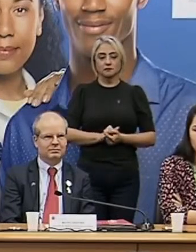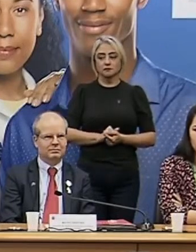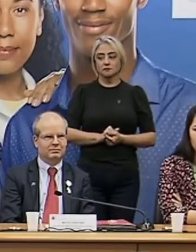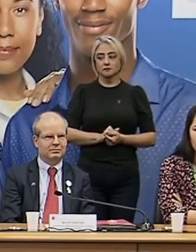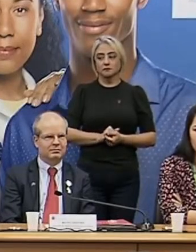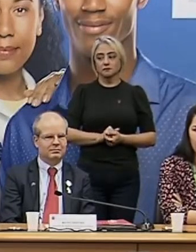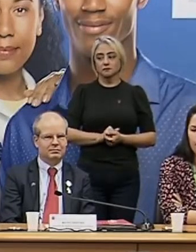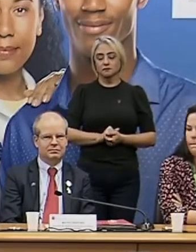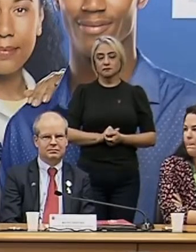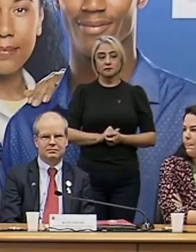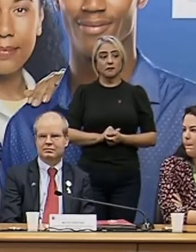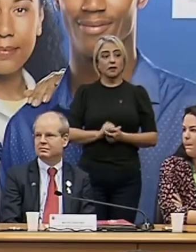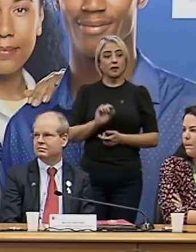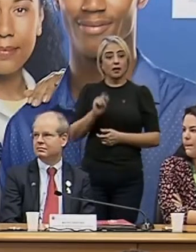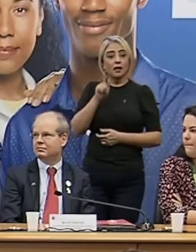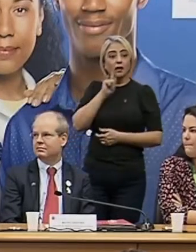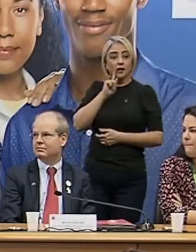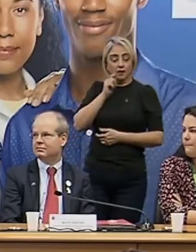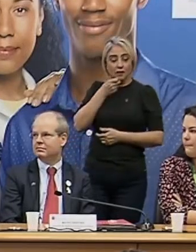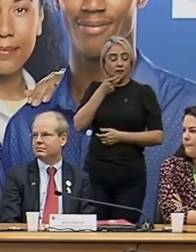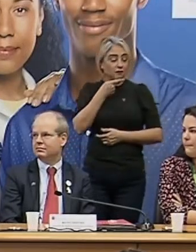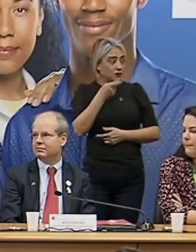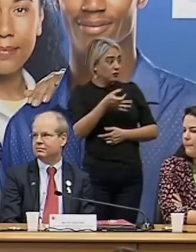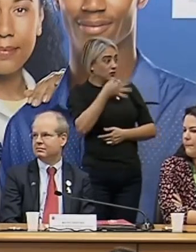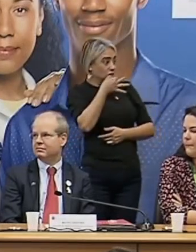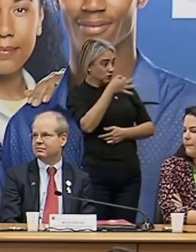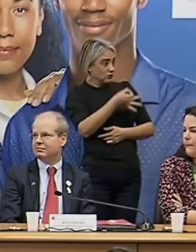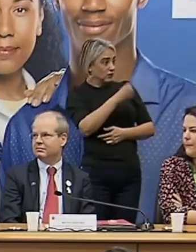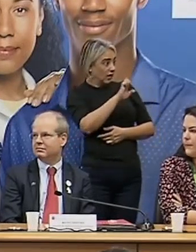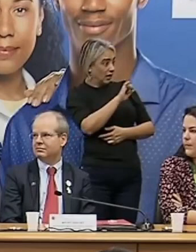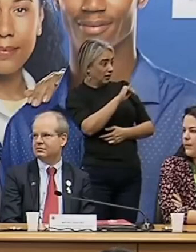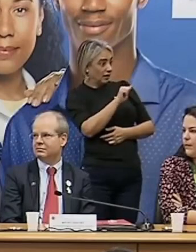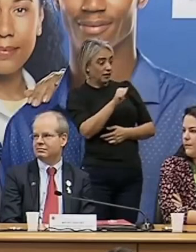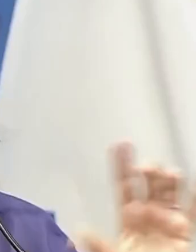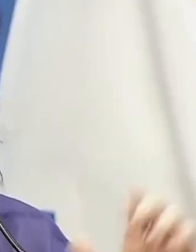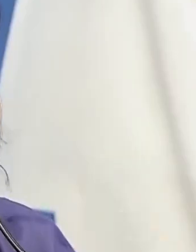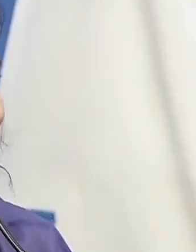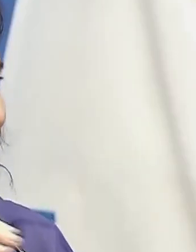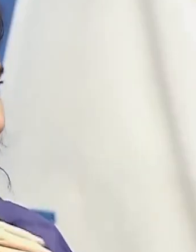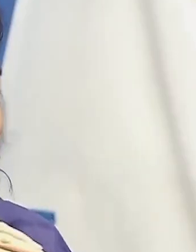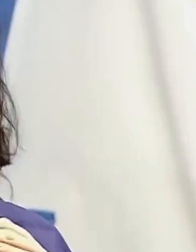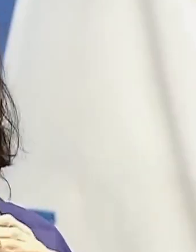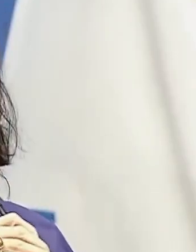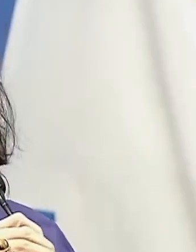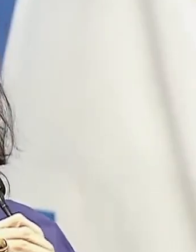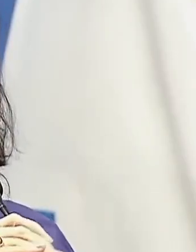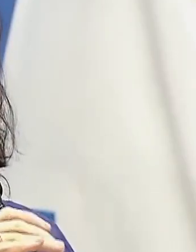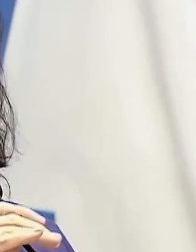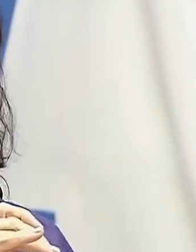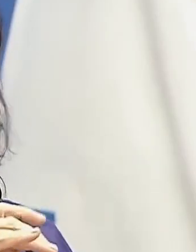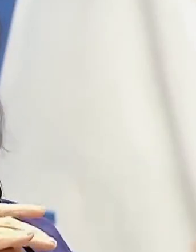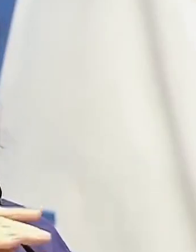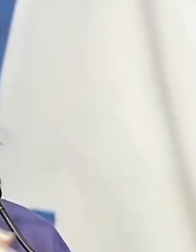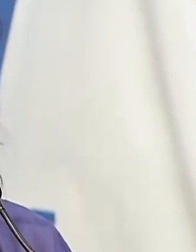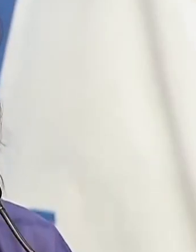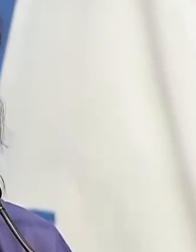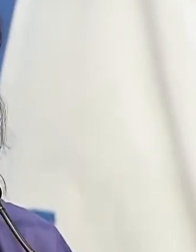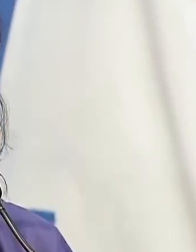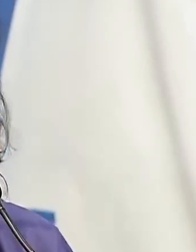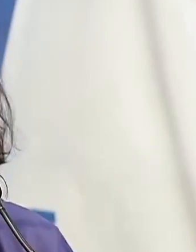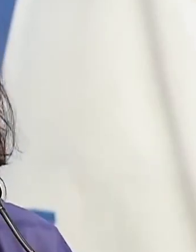Elisa, eu vou sugerir, enquanto a gente aguarda, se alguém ainda quiser fazer, terá um tempinho final. Nós estamos